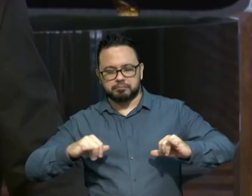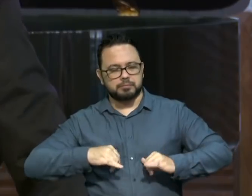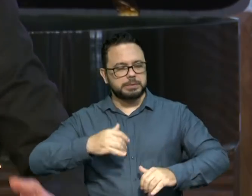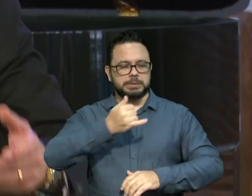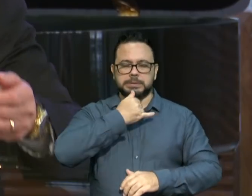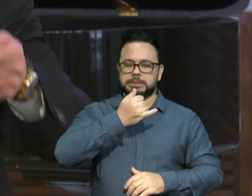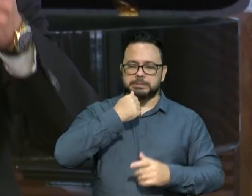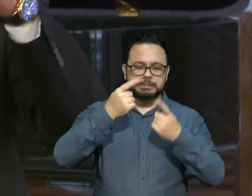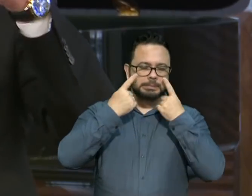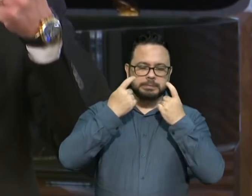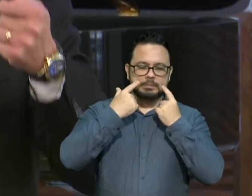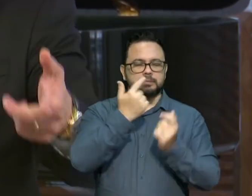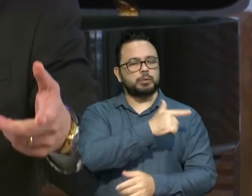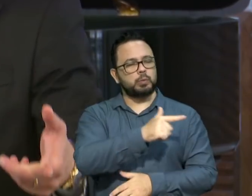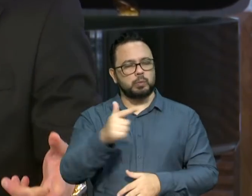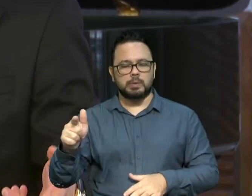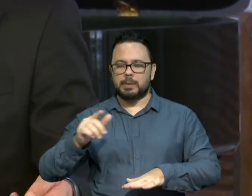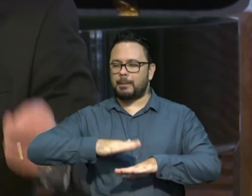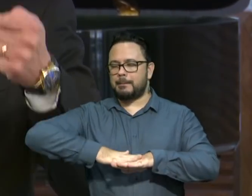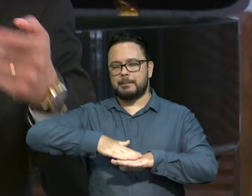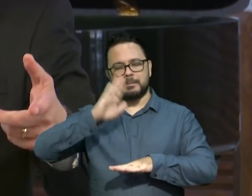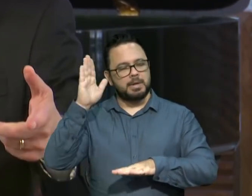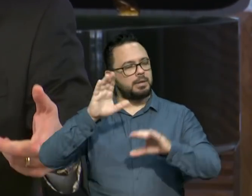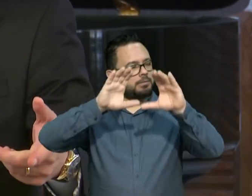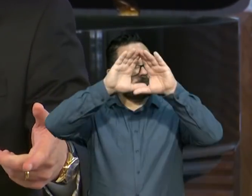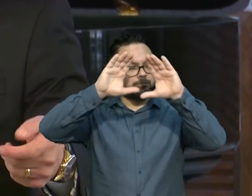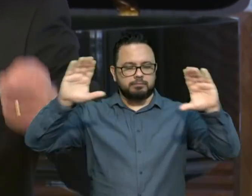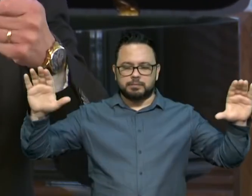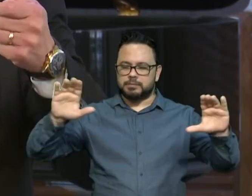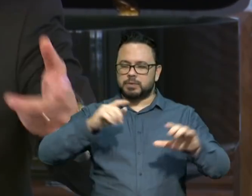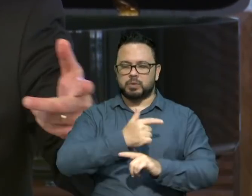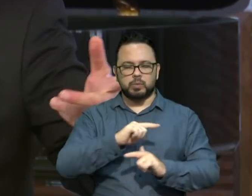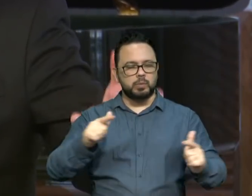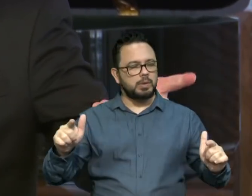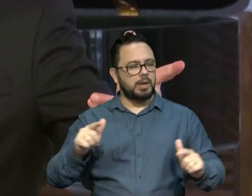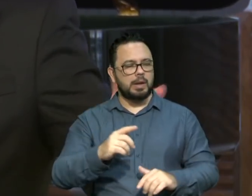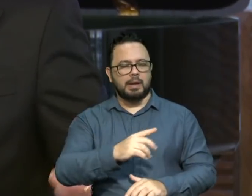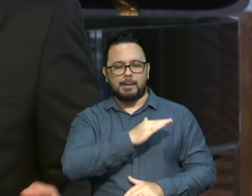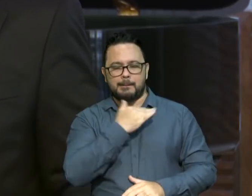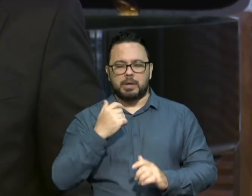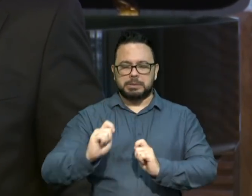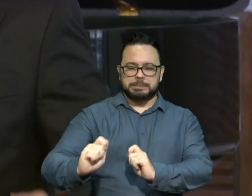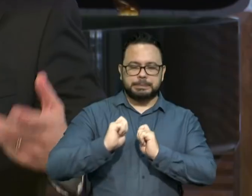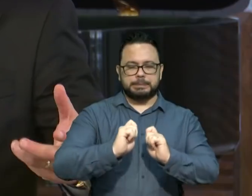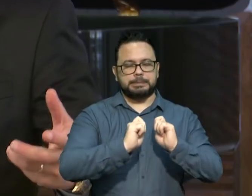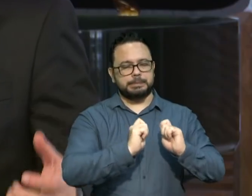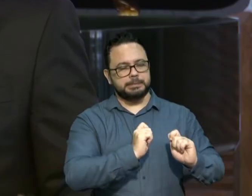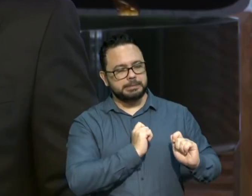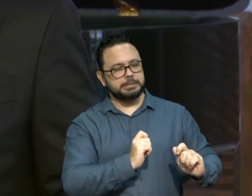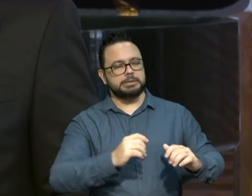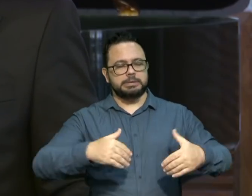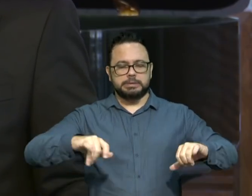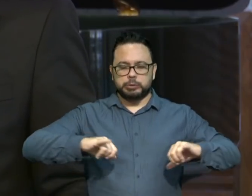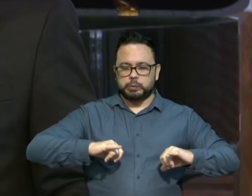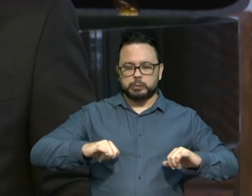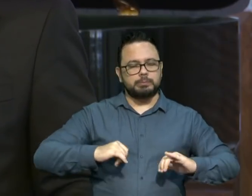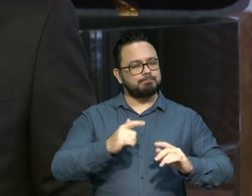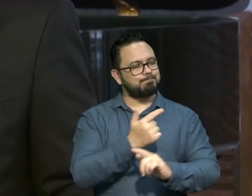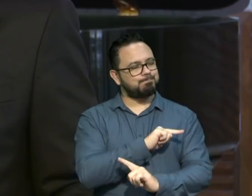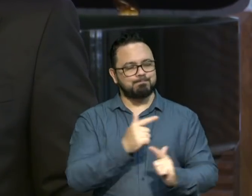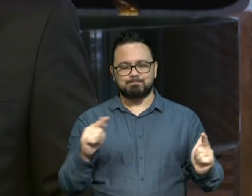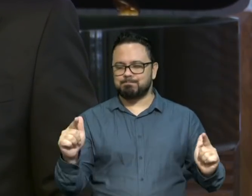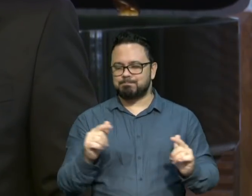pranto nessas coisas que são verão um aguilhão uma escorpião que fere e machuca que dói